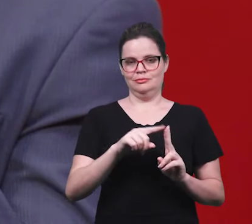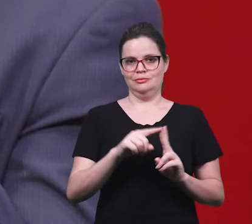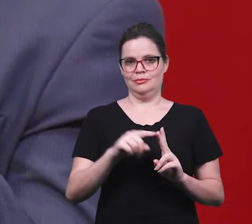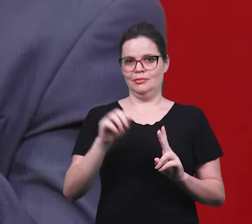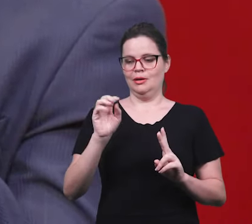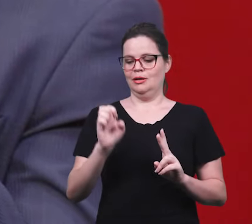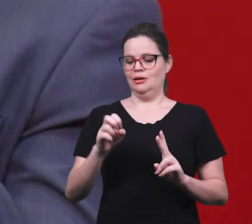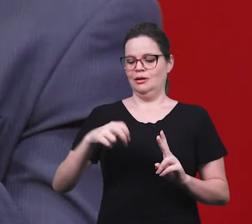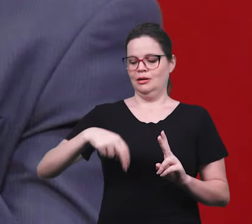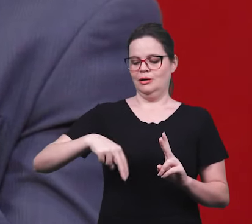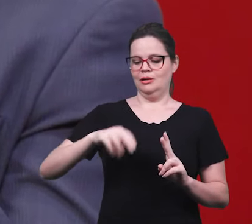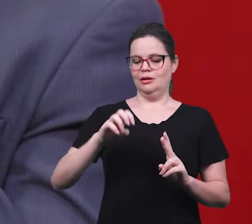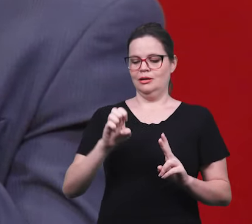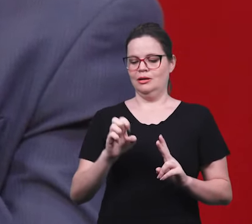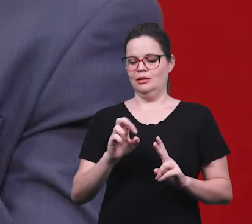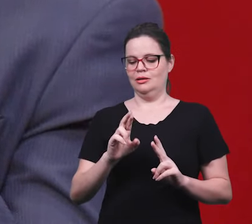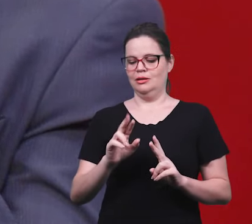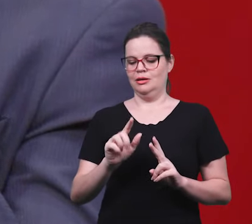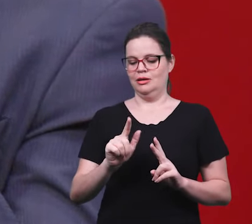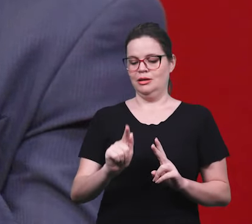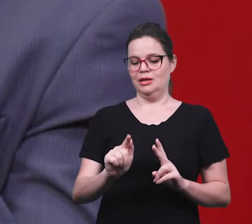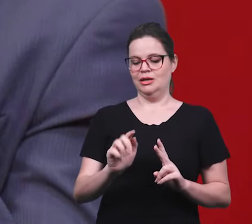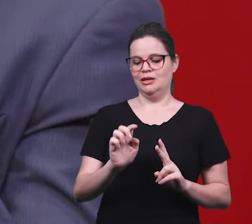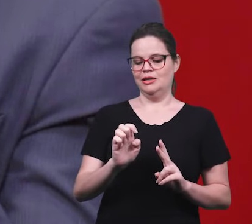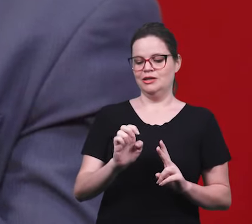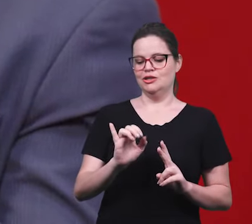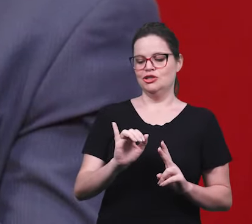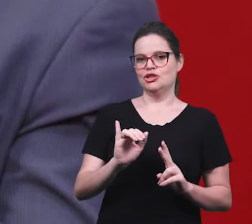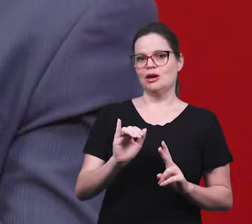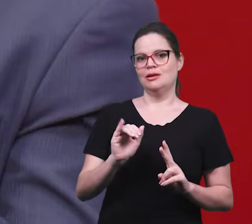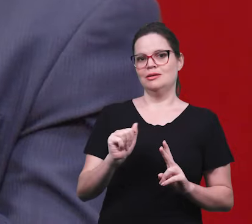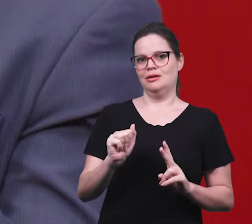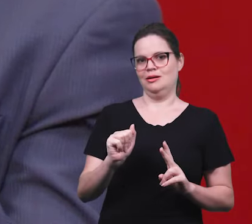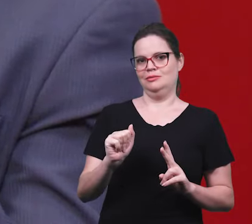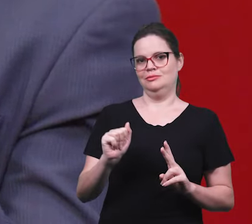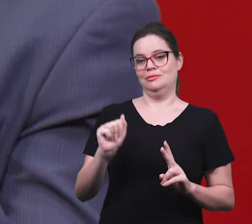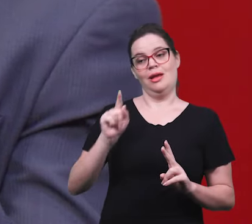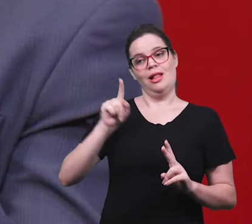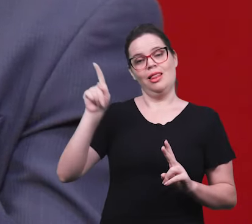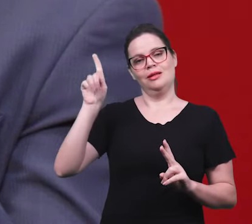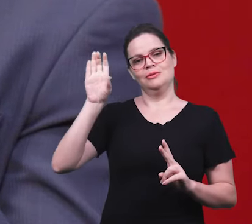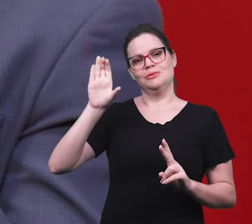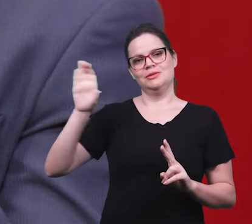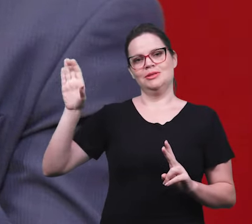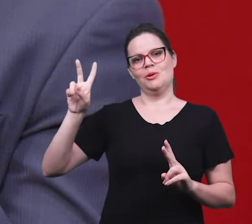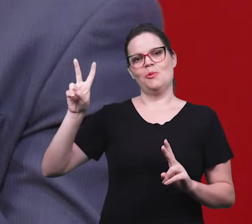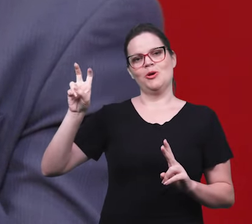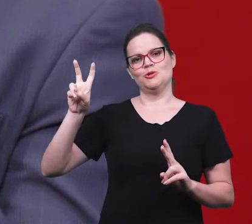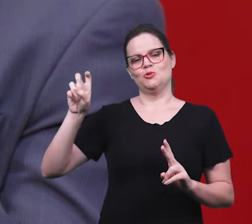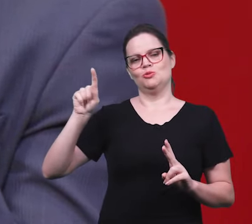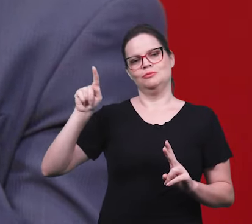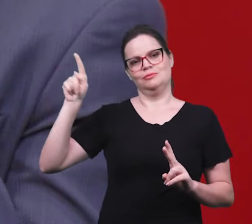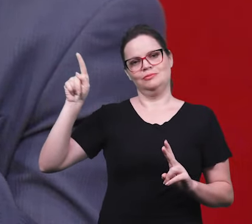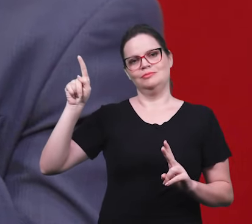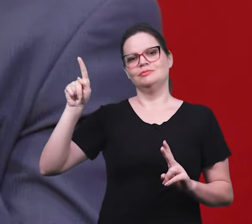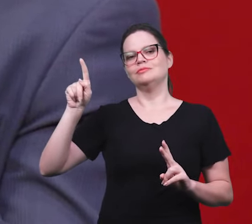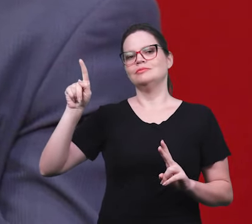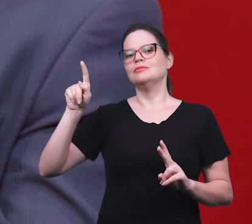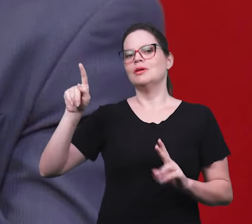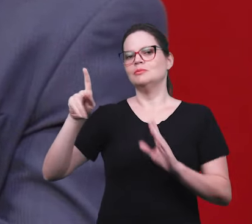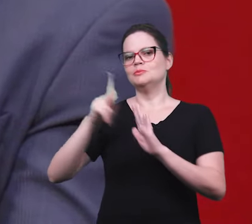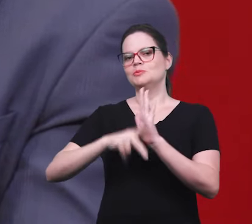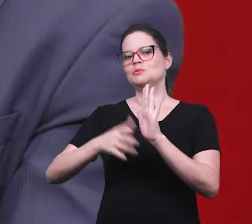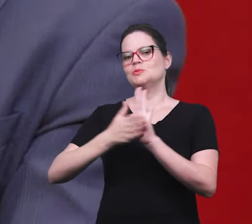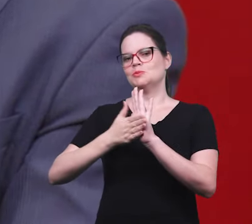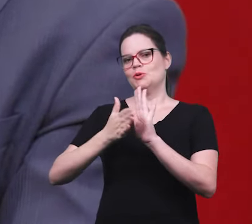poder energético desse universo criador. E a outra, que é a energéia, ela está relacionada à obra redentora de